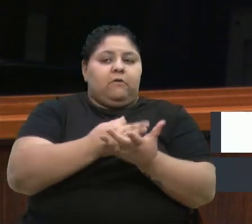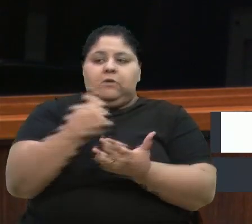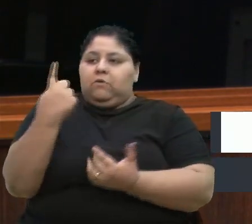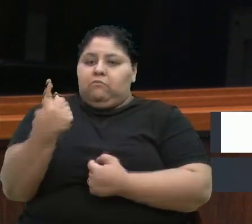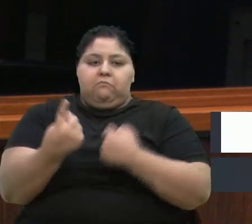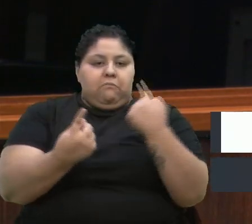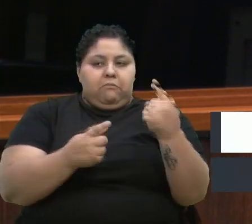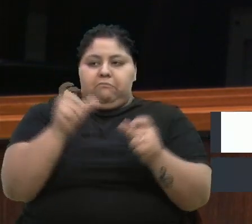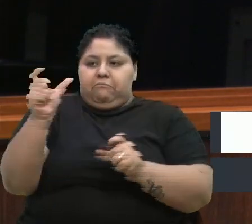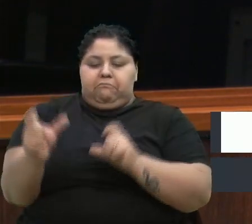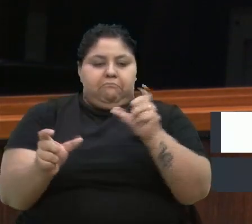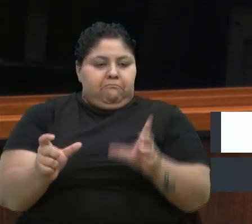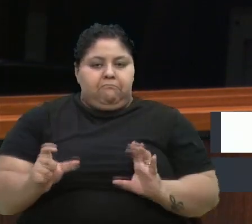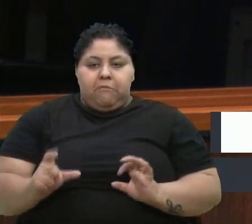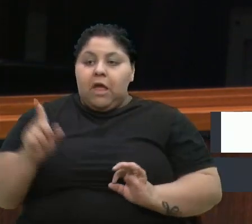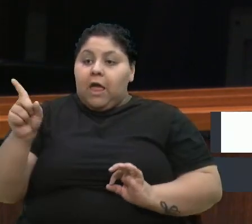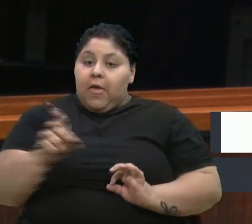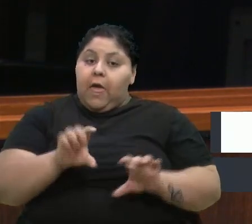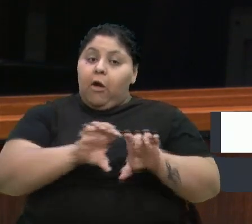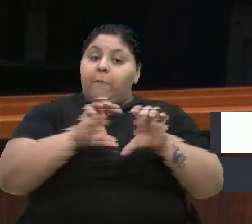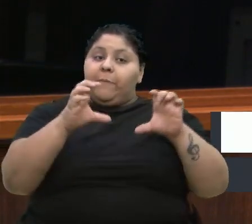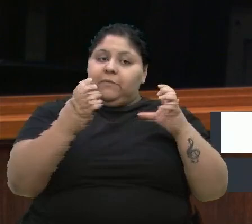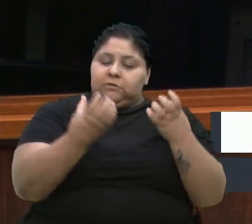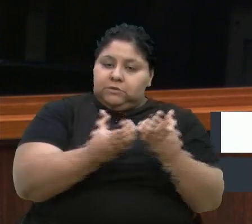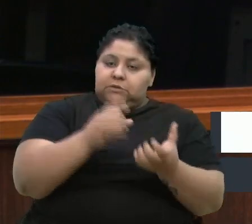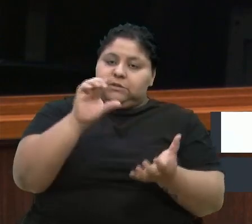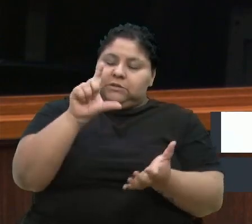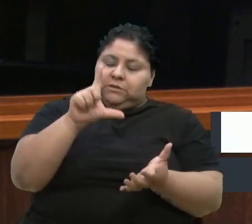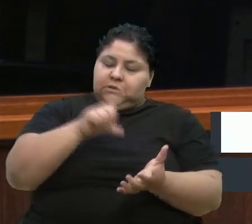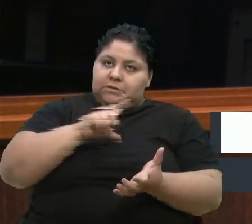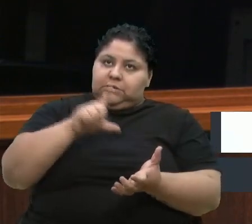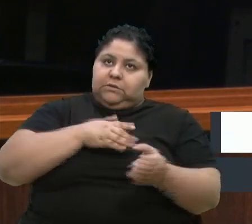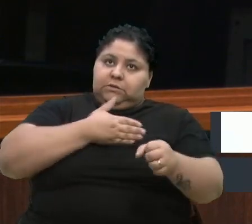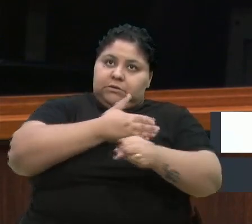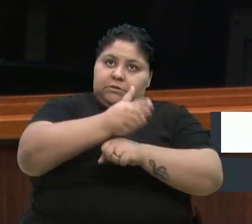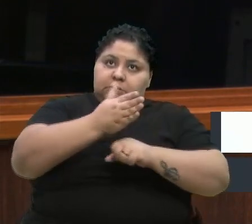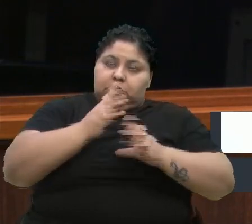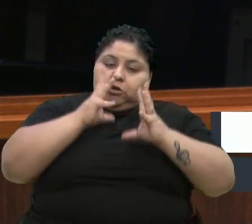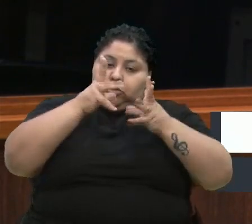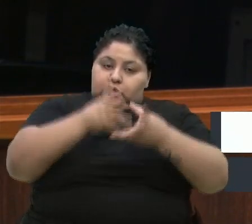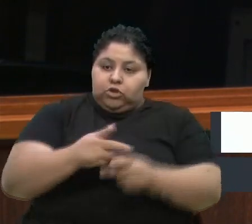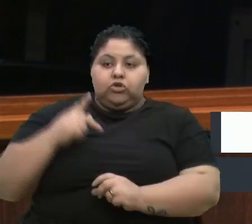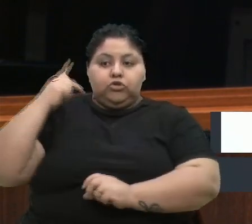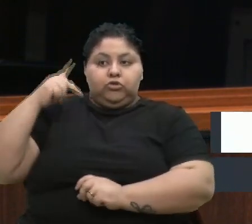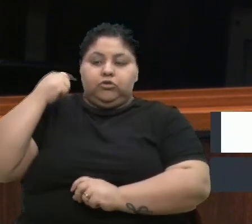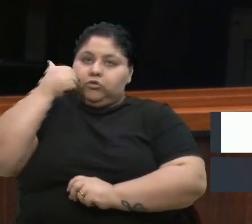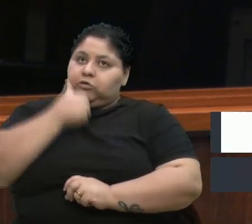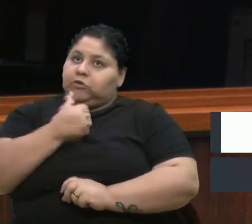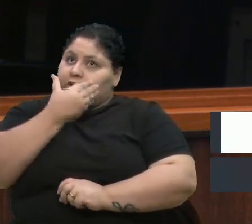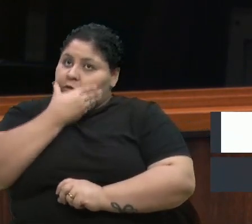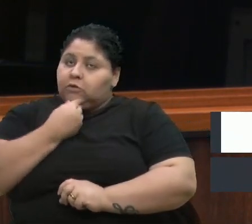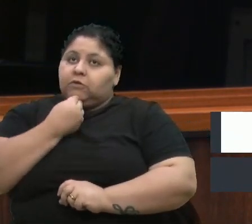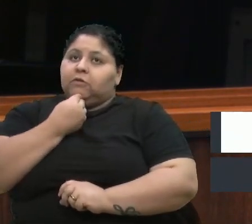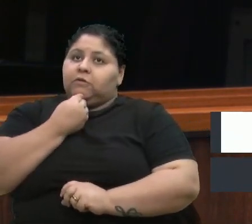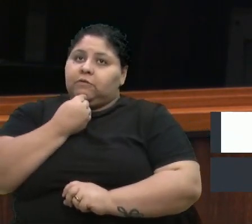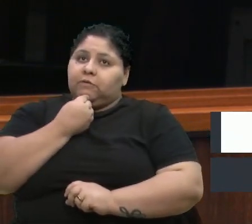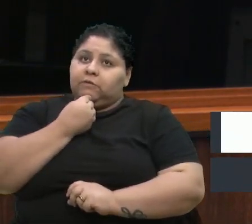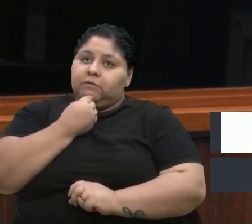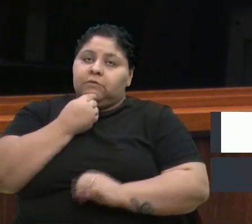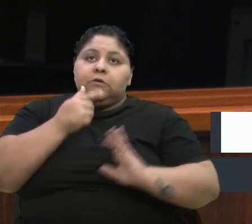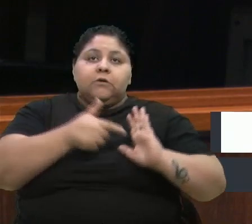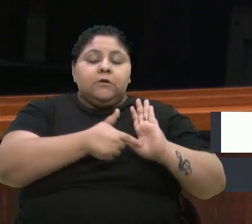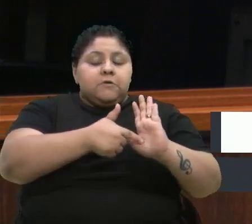pessoa. É uma CPI que tem a participação de todos os vereadores e vereadoras, ou seja, demonstra